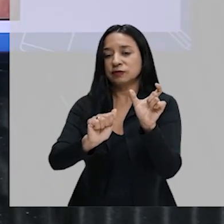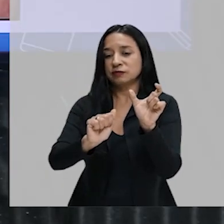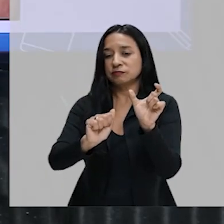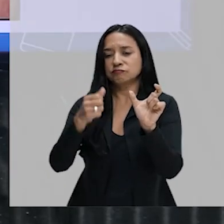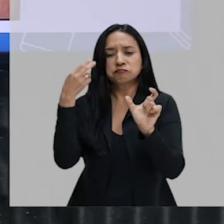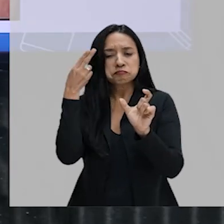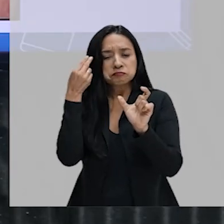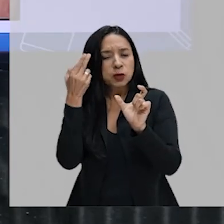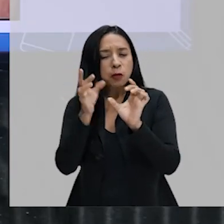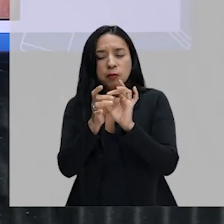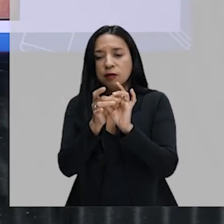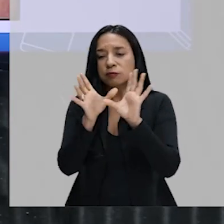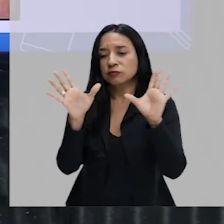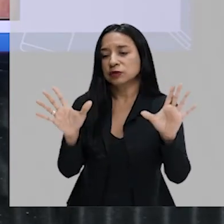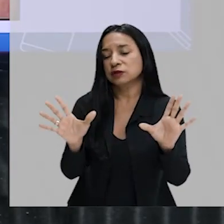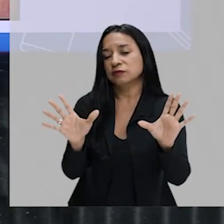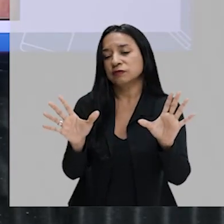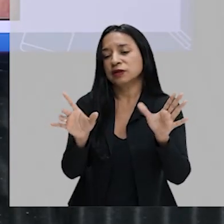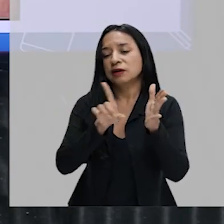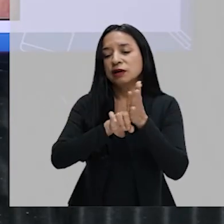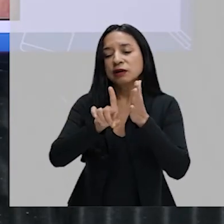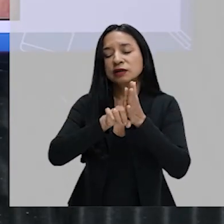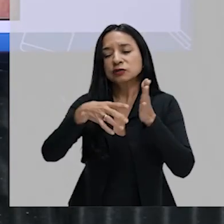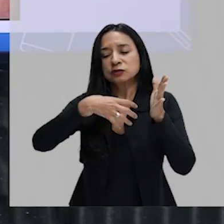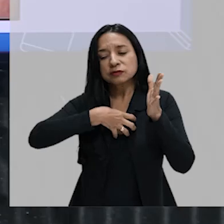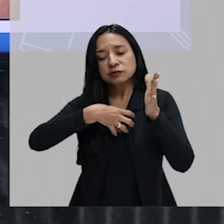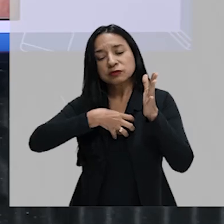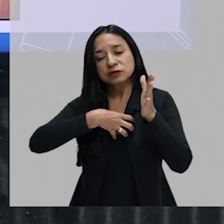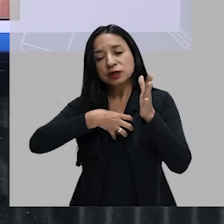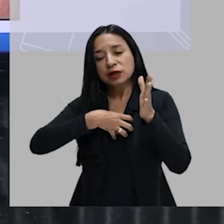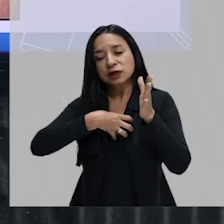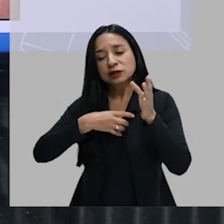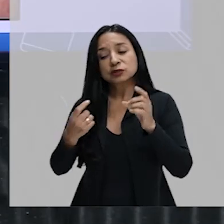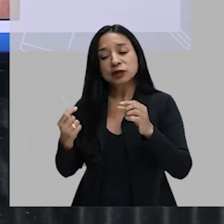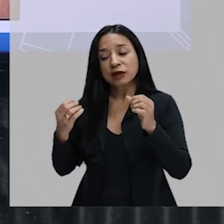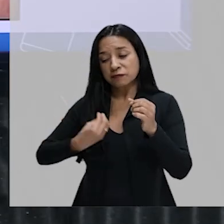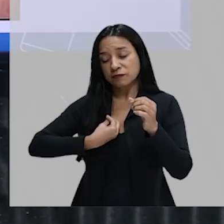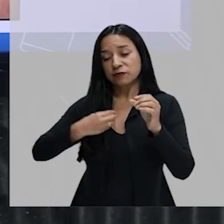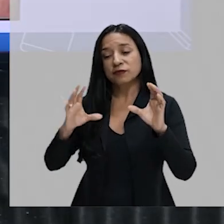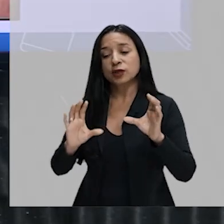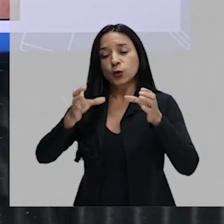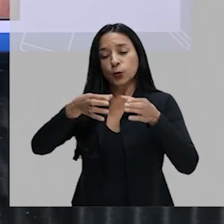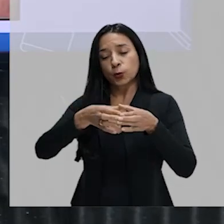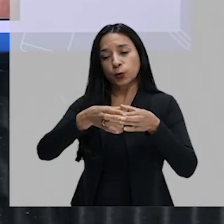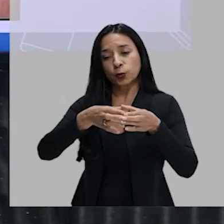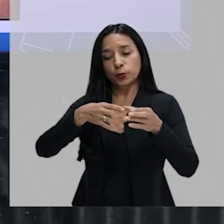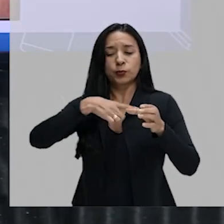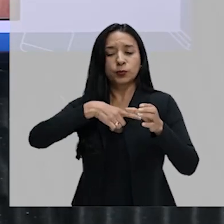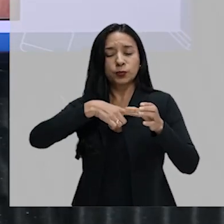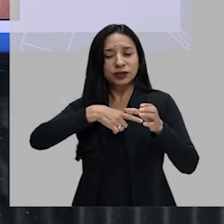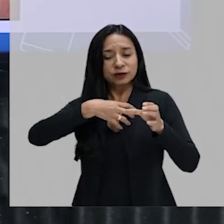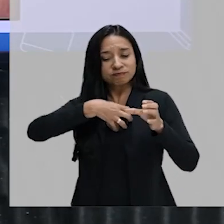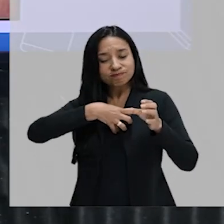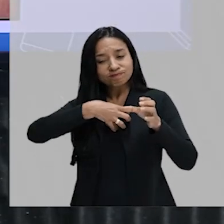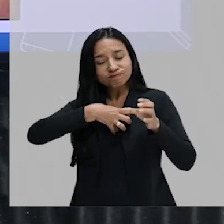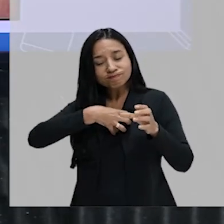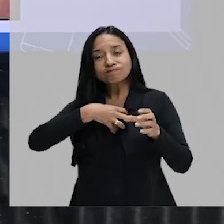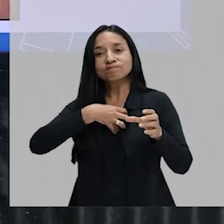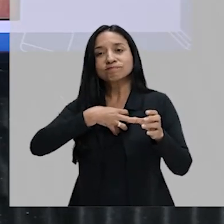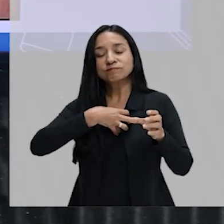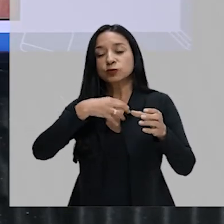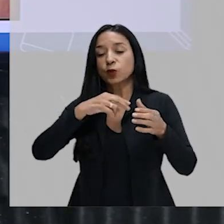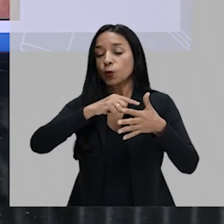indivíduo. E ele vai se tornando um indivíduo ali frio, seco. Então a biodança ela tenta trazer esse